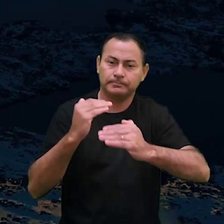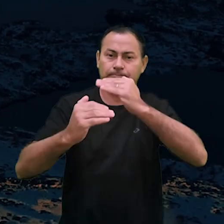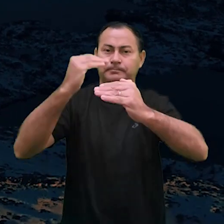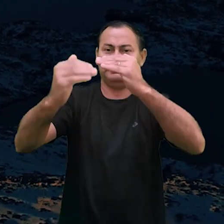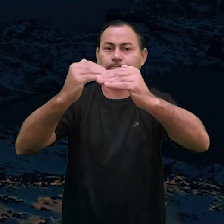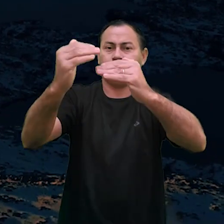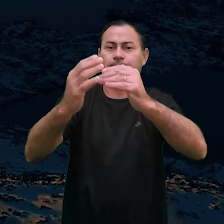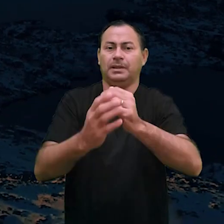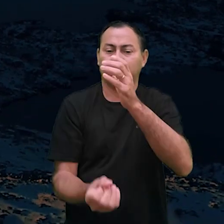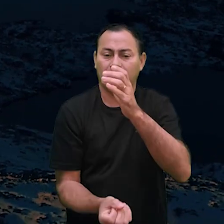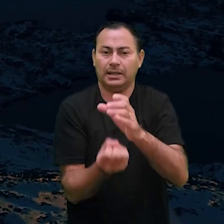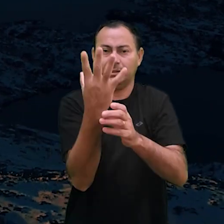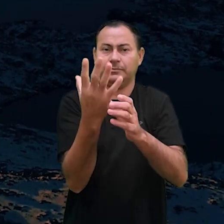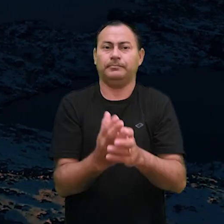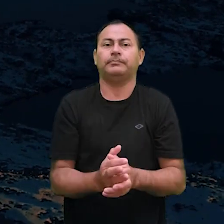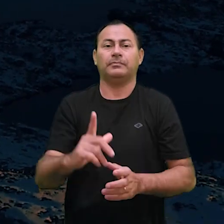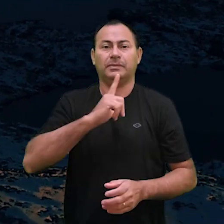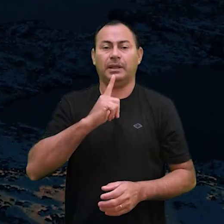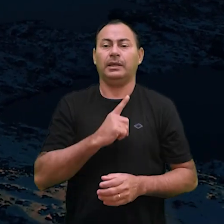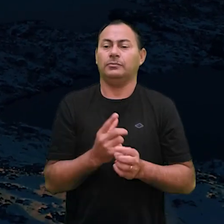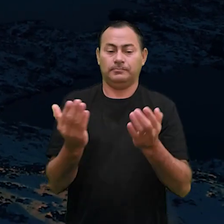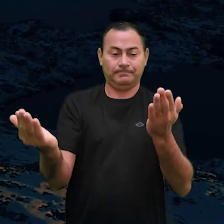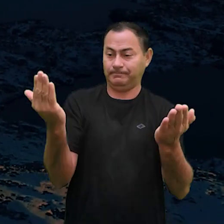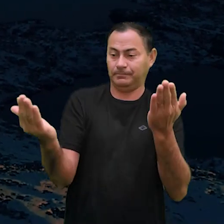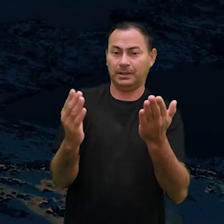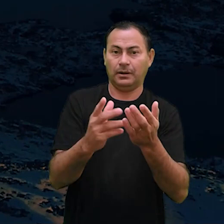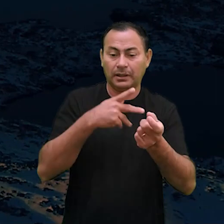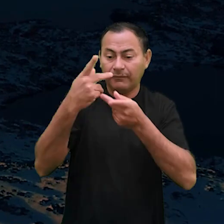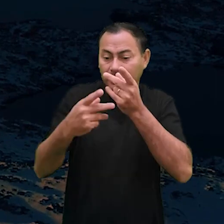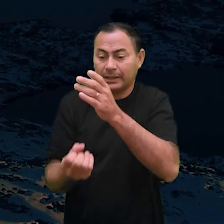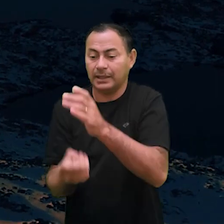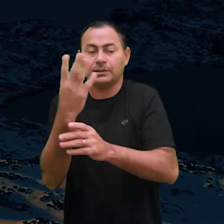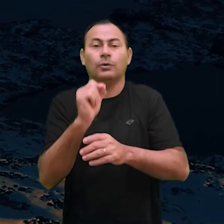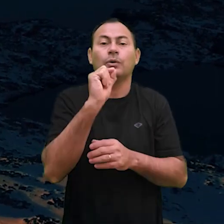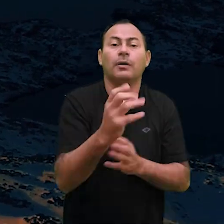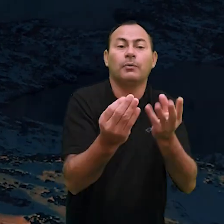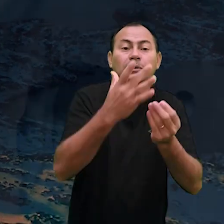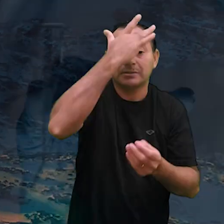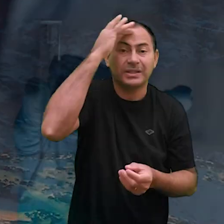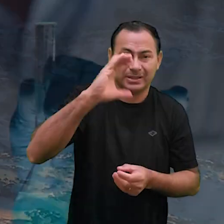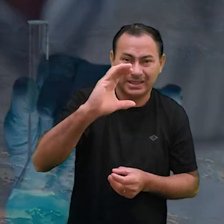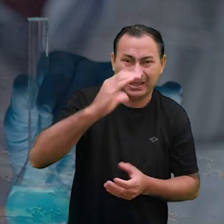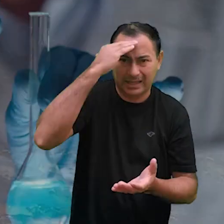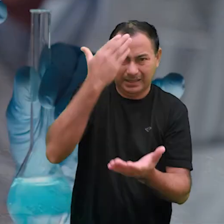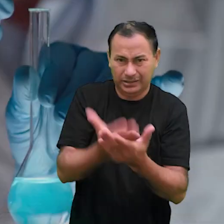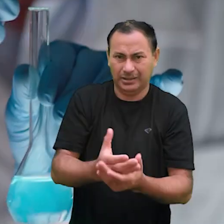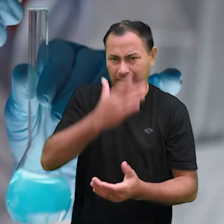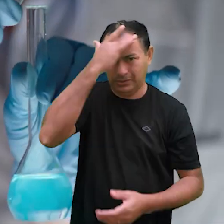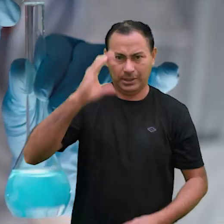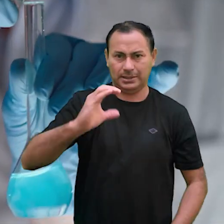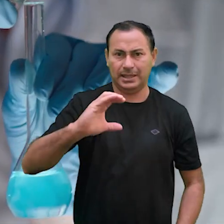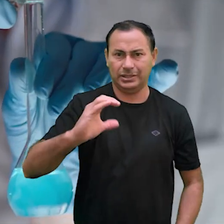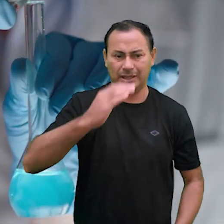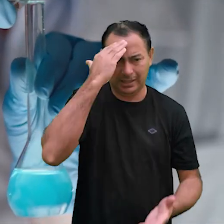manipular, mudar e desenvolver essa criação. Existe um paralelo entre o relato da criação e aquilo que muitos